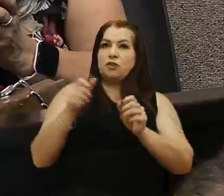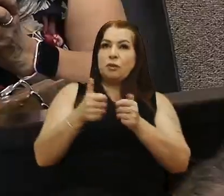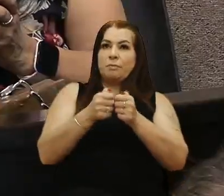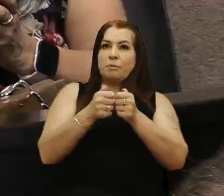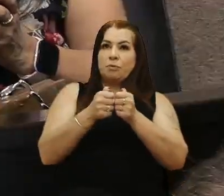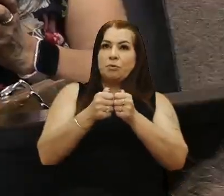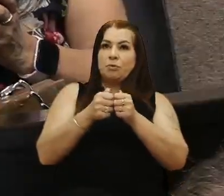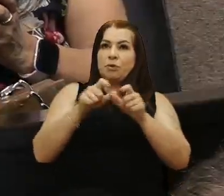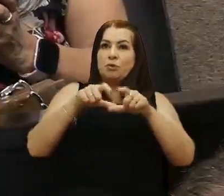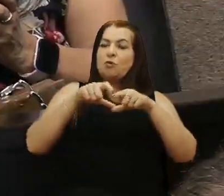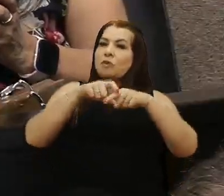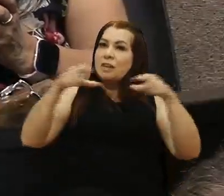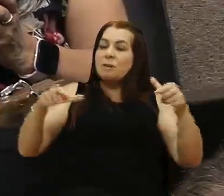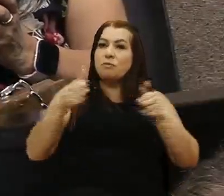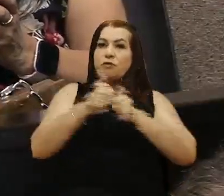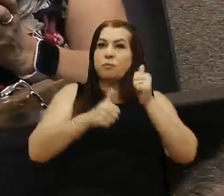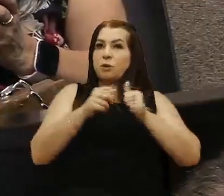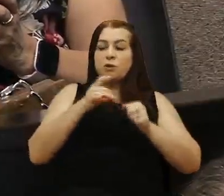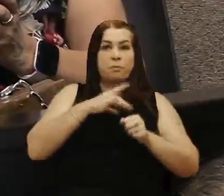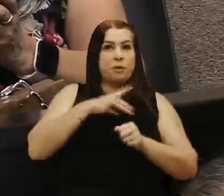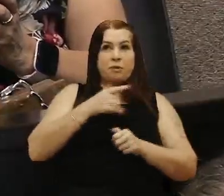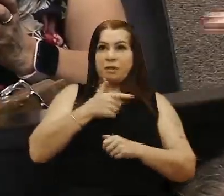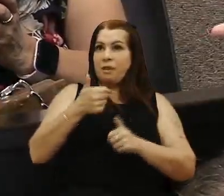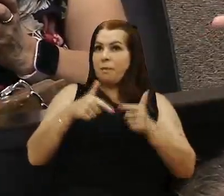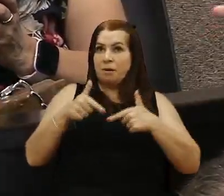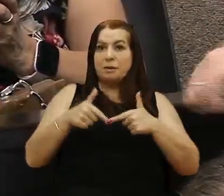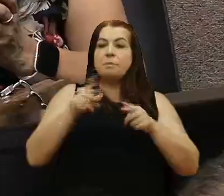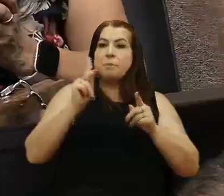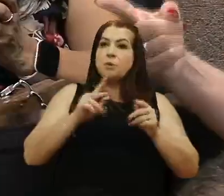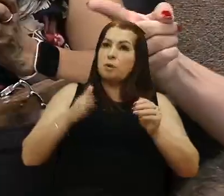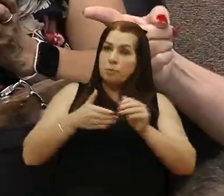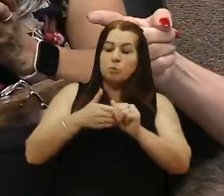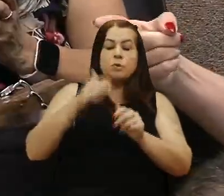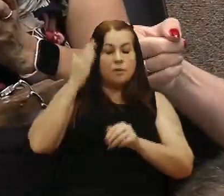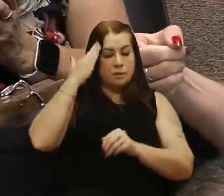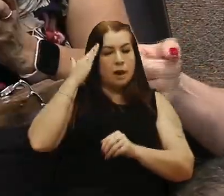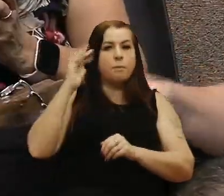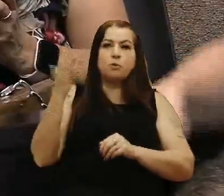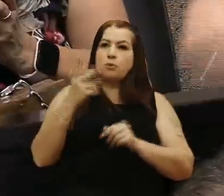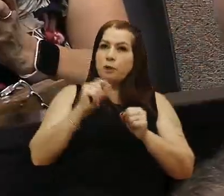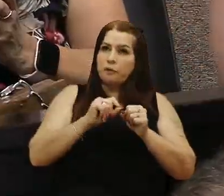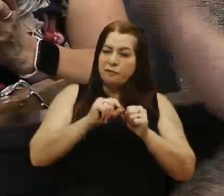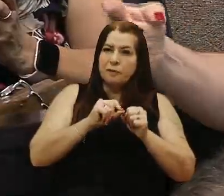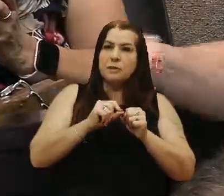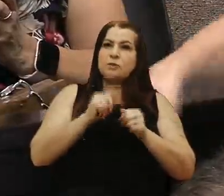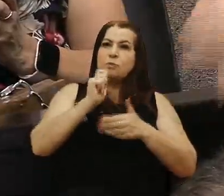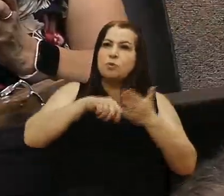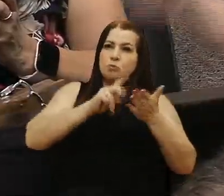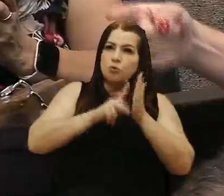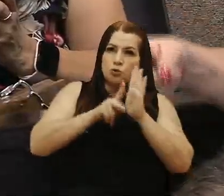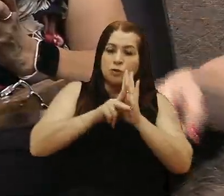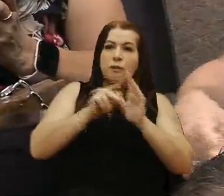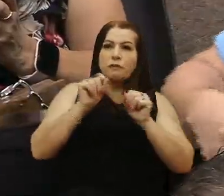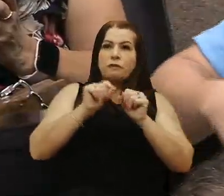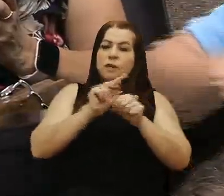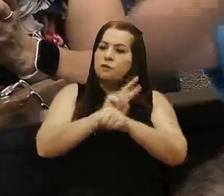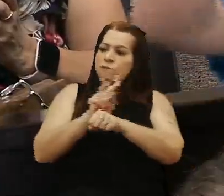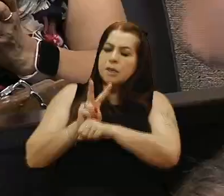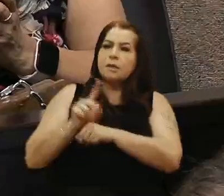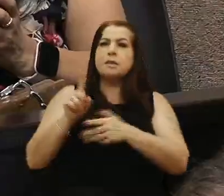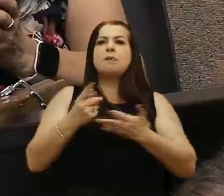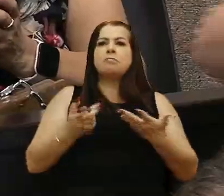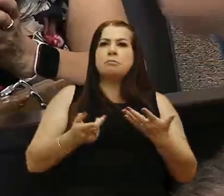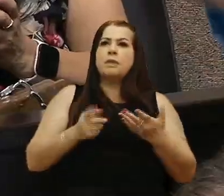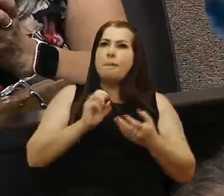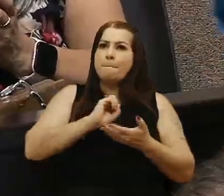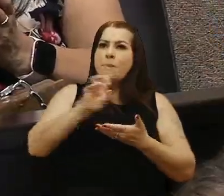campos de futebol. Então, eu não tenho medo de trabalho, as pessoas que me acompanham sabem tudo o que eu faço, protocolo o projeto, faço fiscalização,